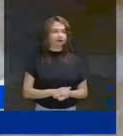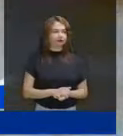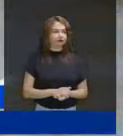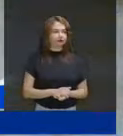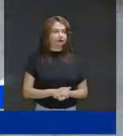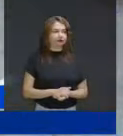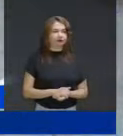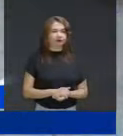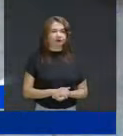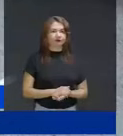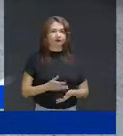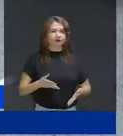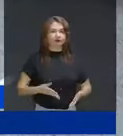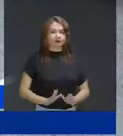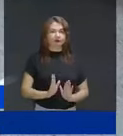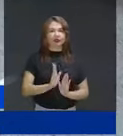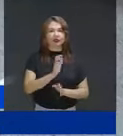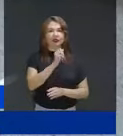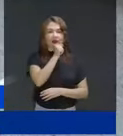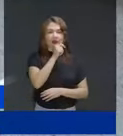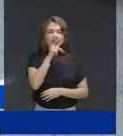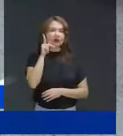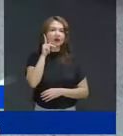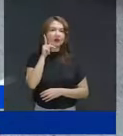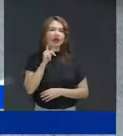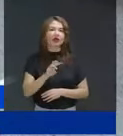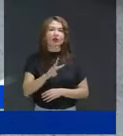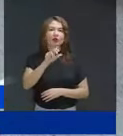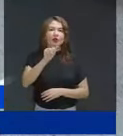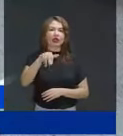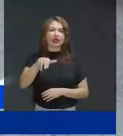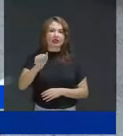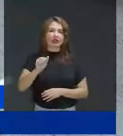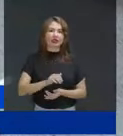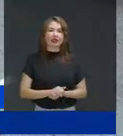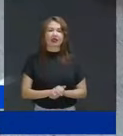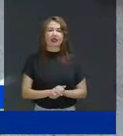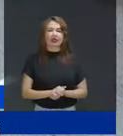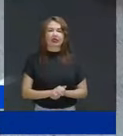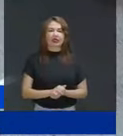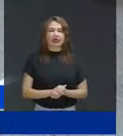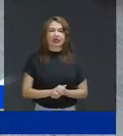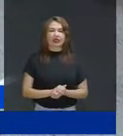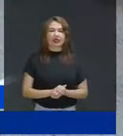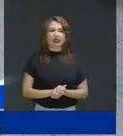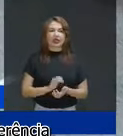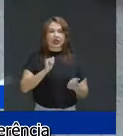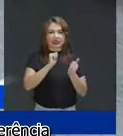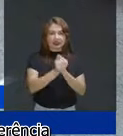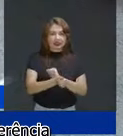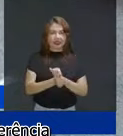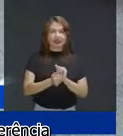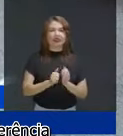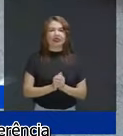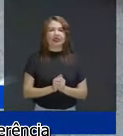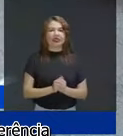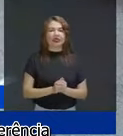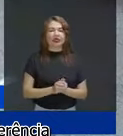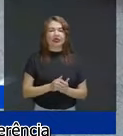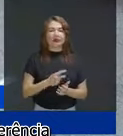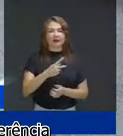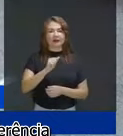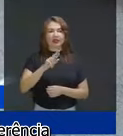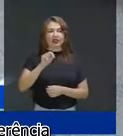A amapaense Vana Imagem ampla do plenário. É uma destacada atleta paralímpica brasileira que tem se